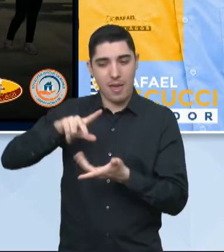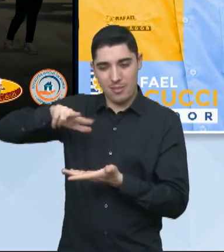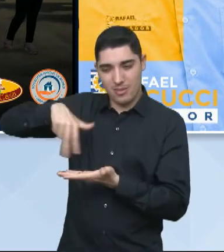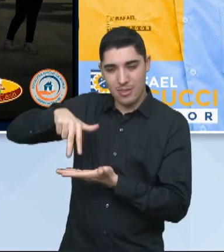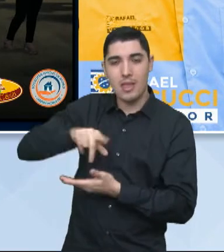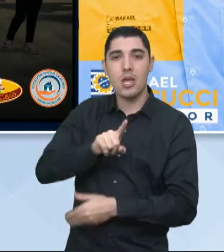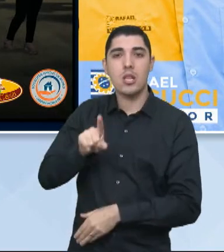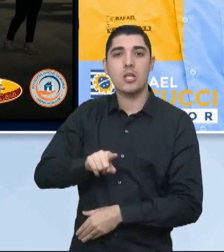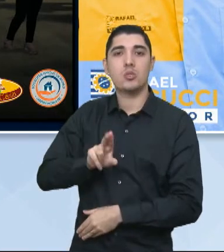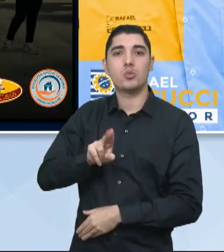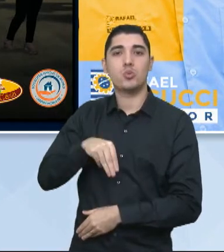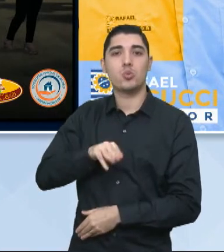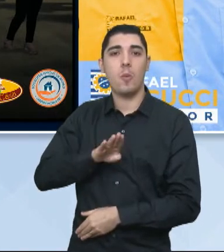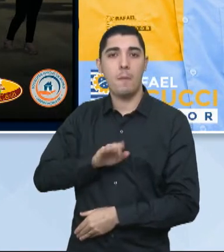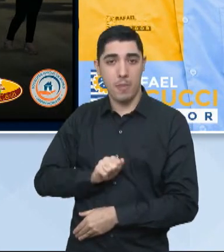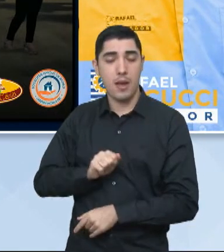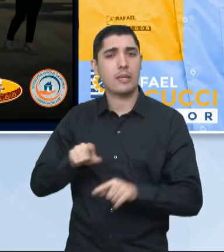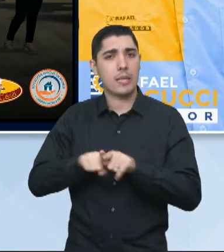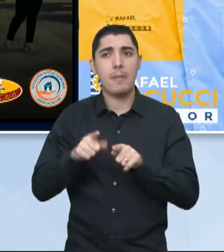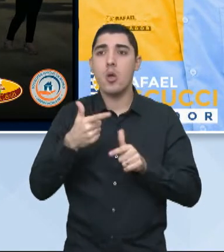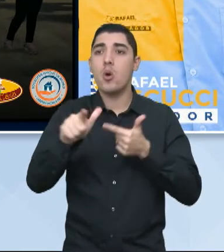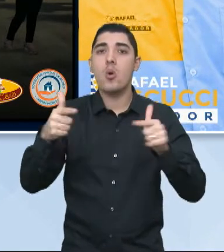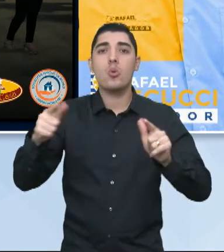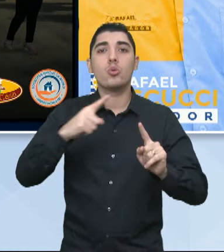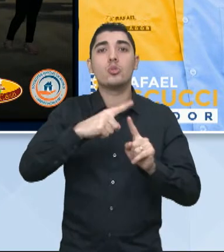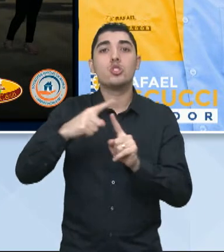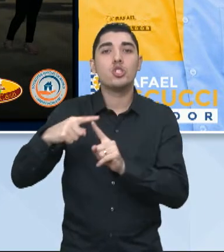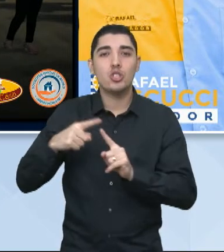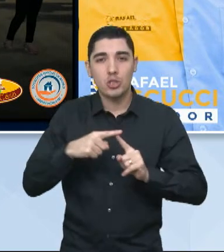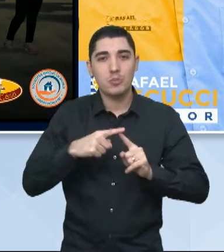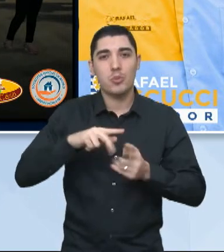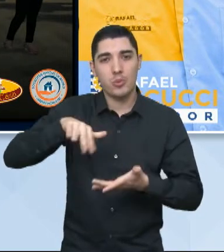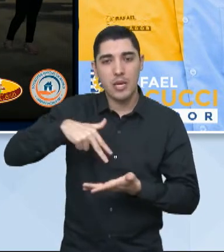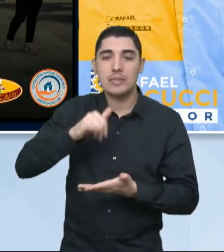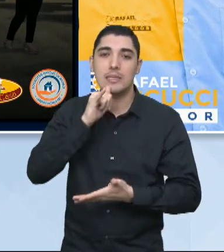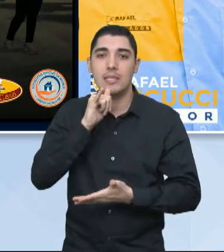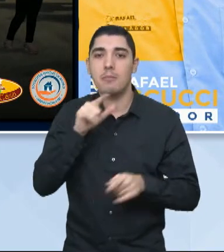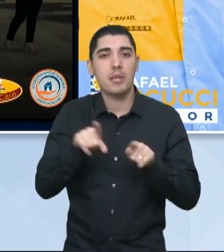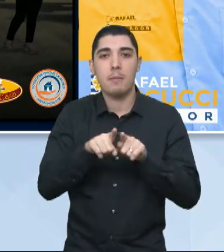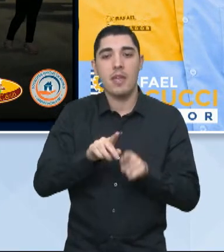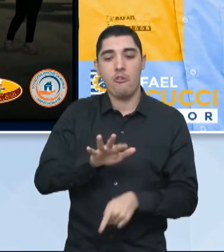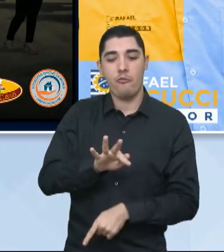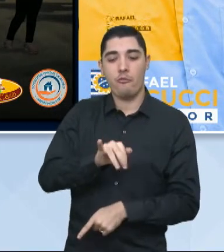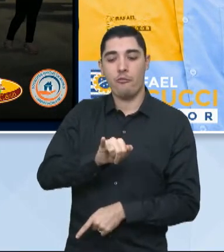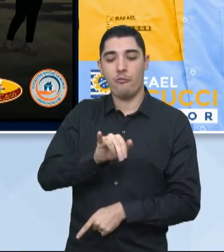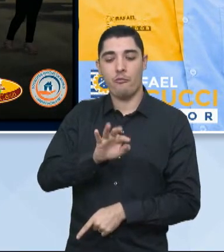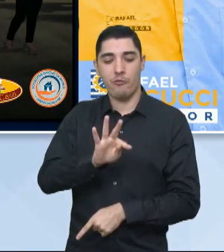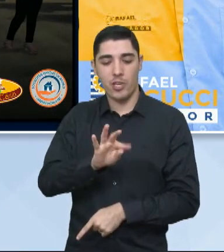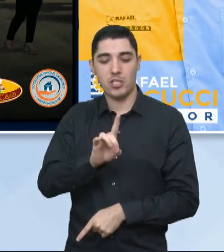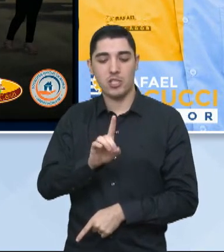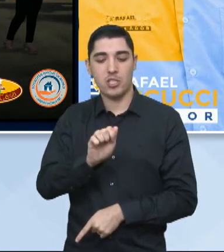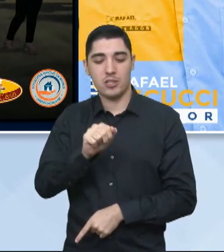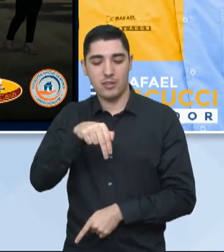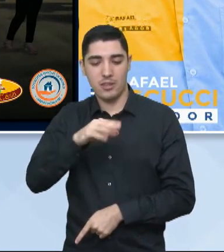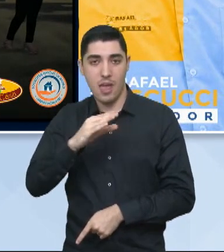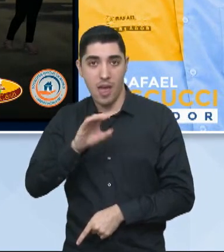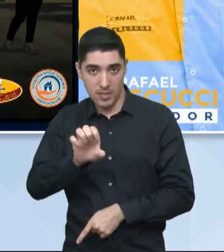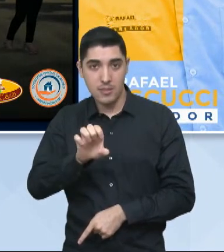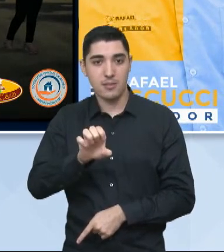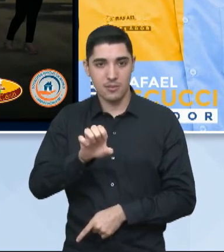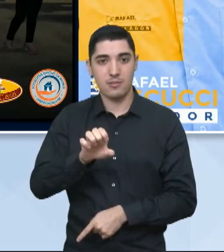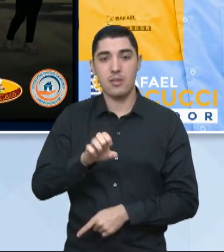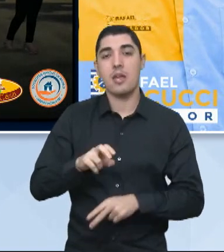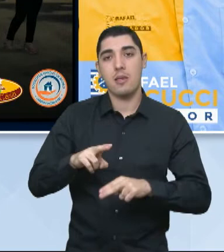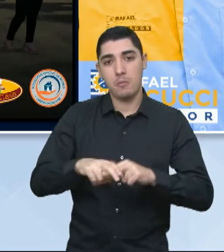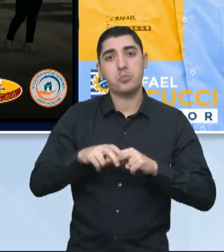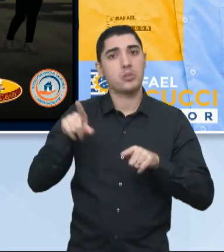outros estilos de dança, né? A Teca do Fit Dance, ela que é representante do Vale do Paraíba, da franquia Fit